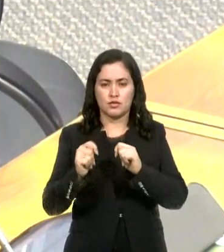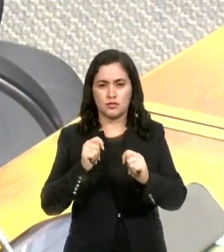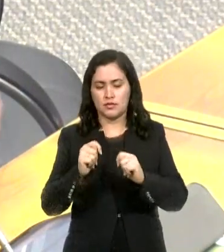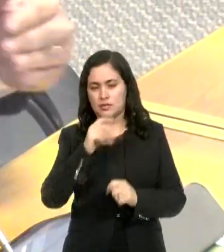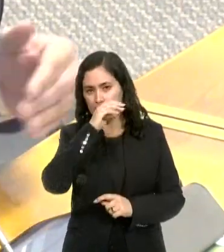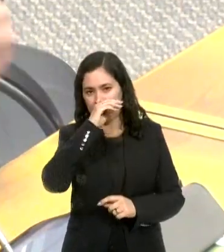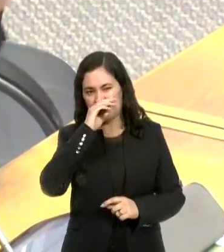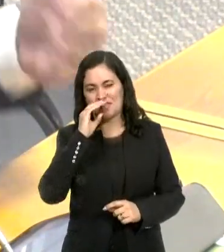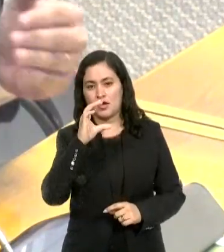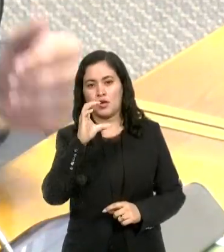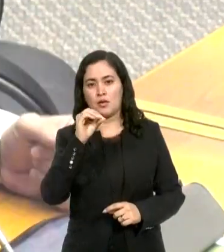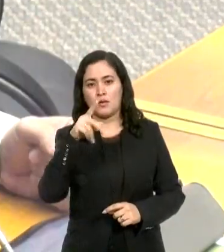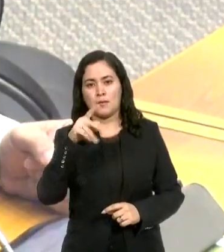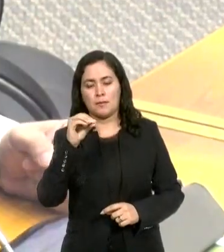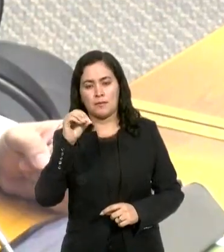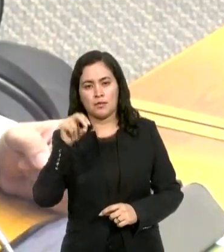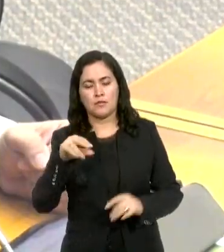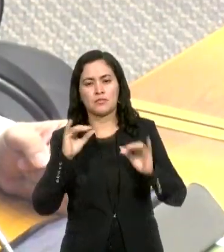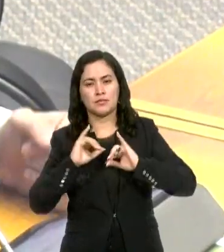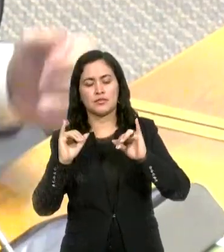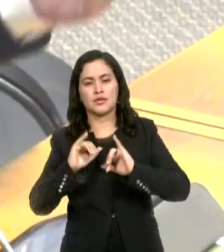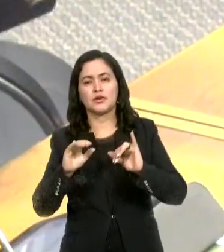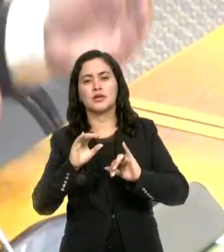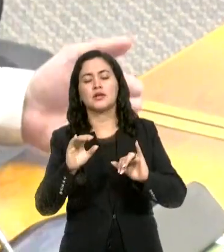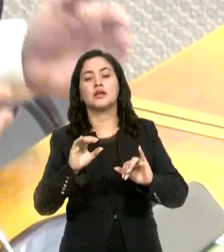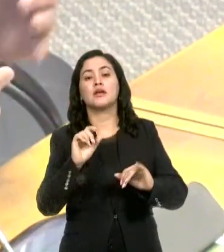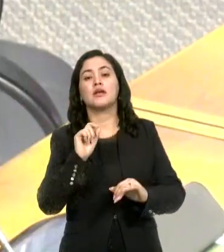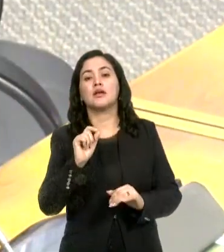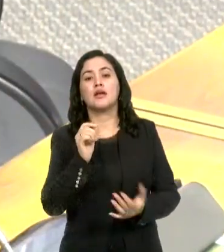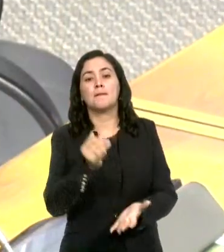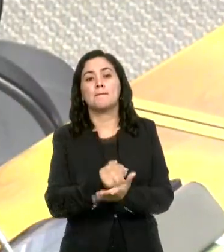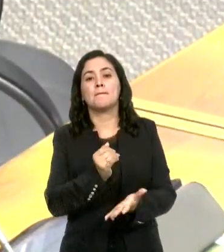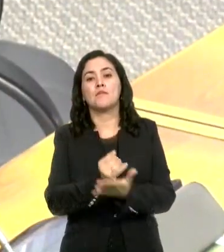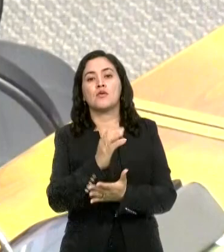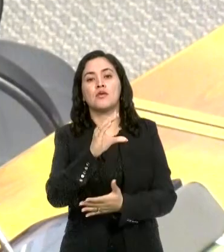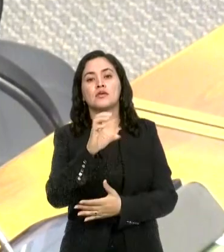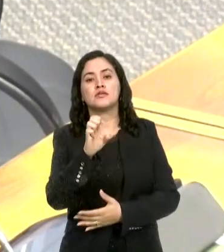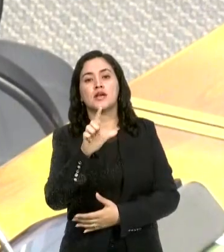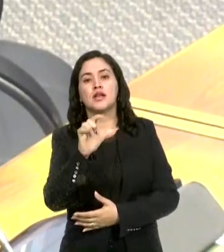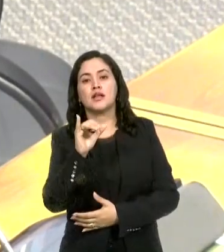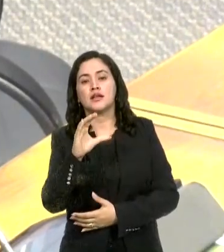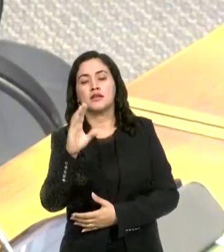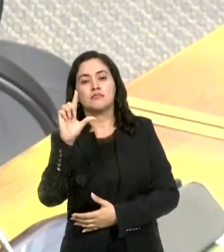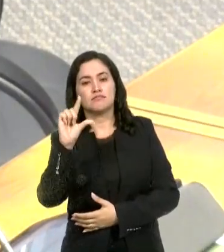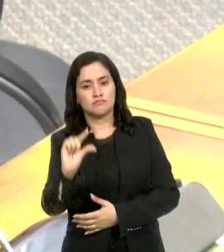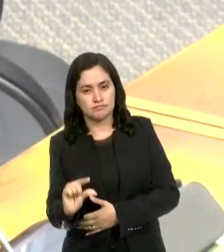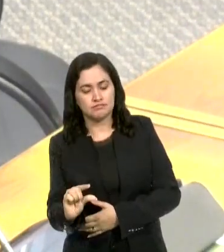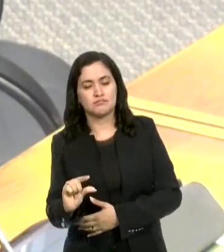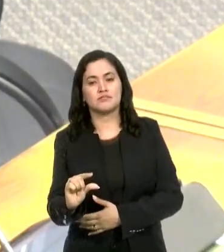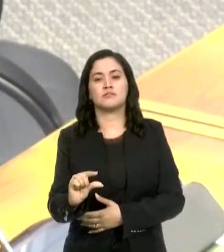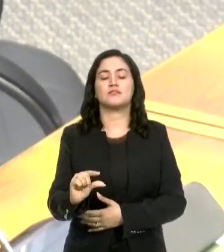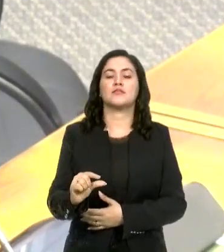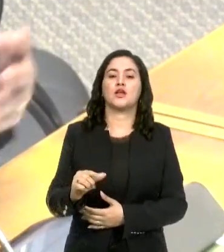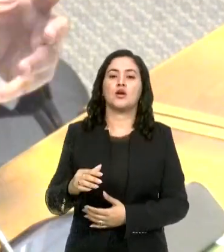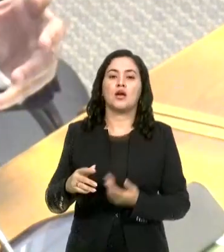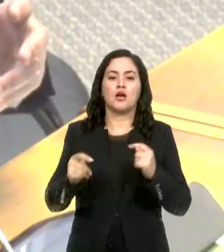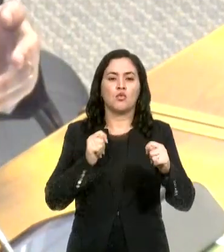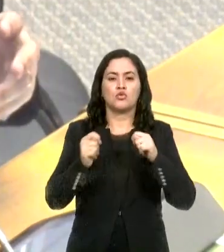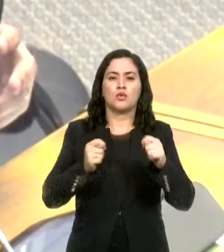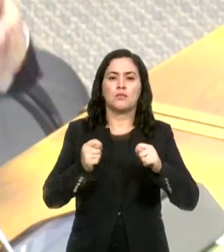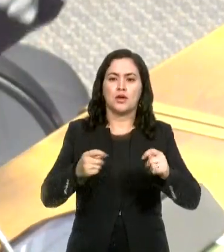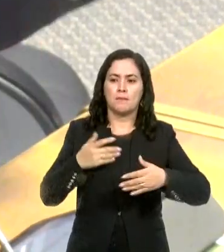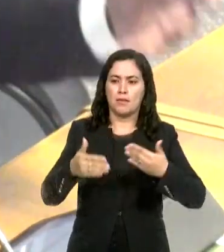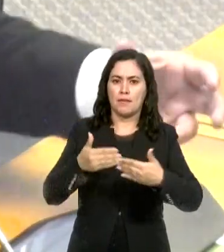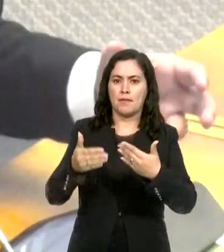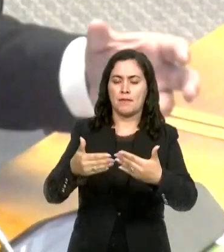taxa Selic, a economia sendo reaquecida. Tivemos também a apresentação ao Congresso Nacional e agora vai a debate a